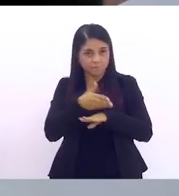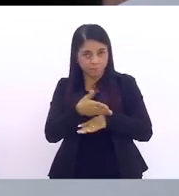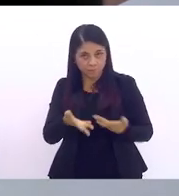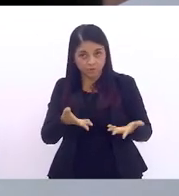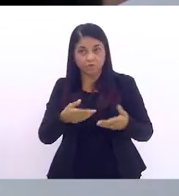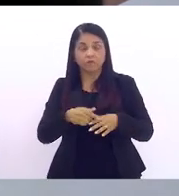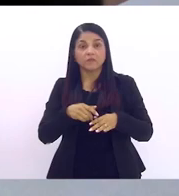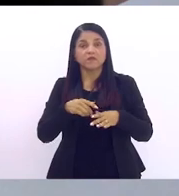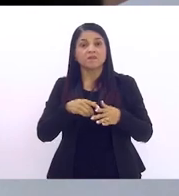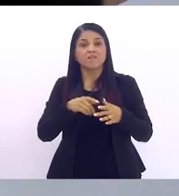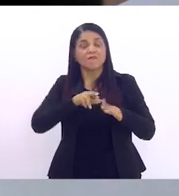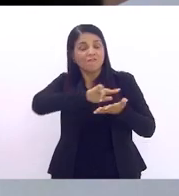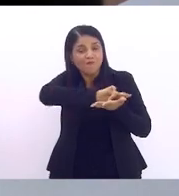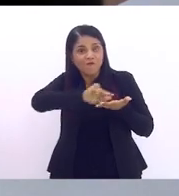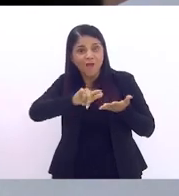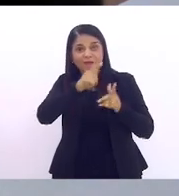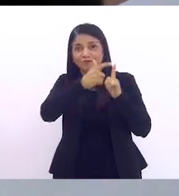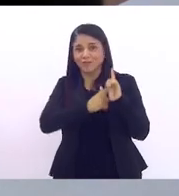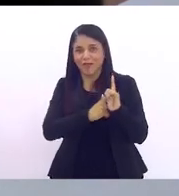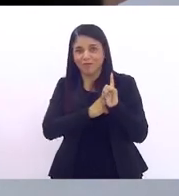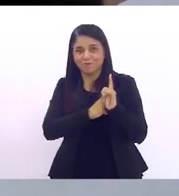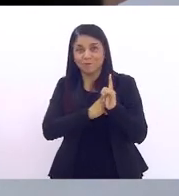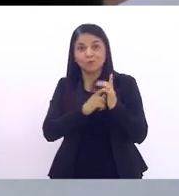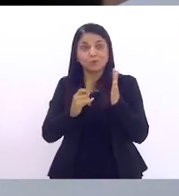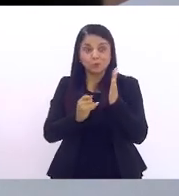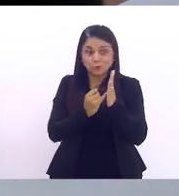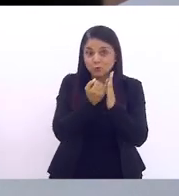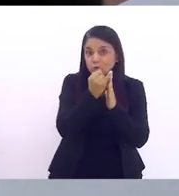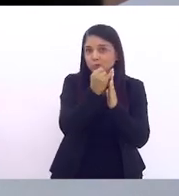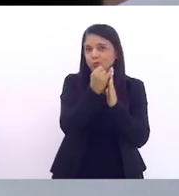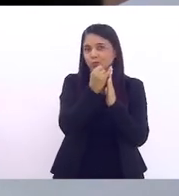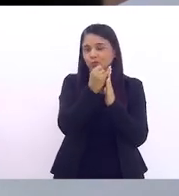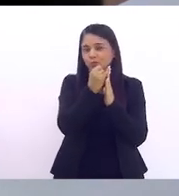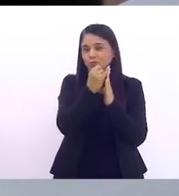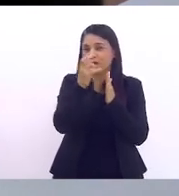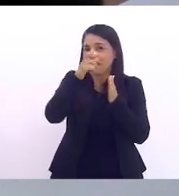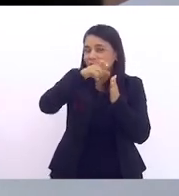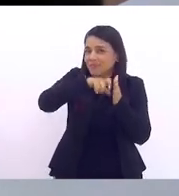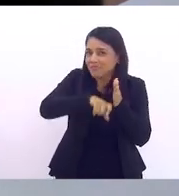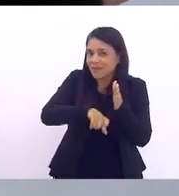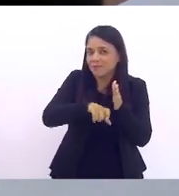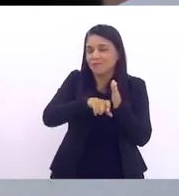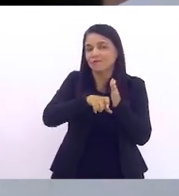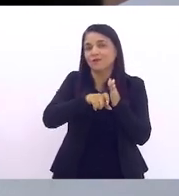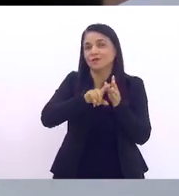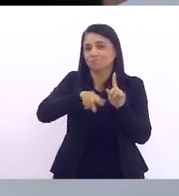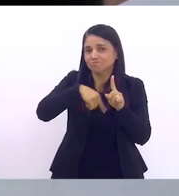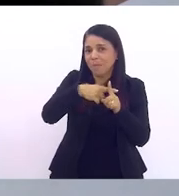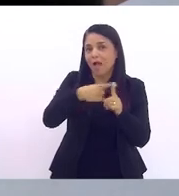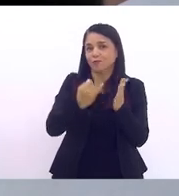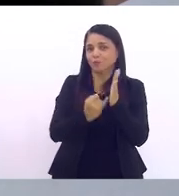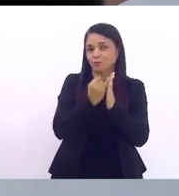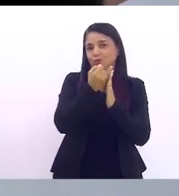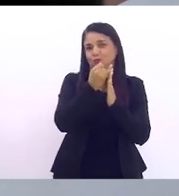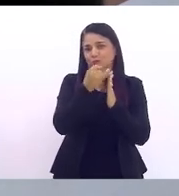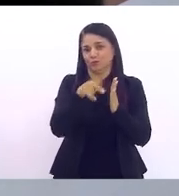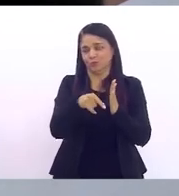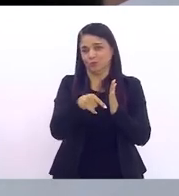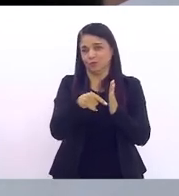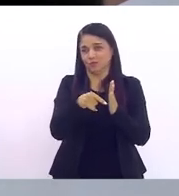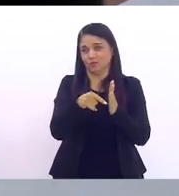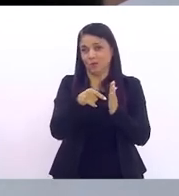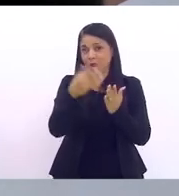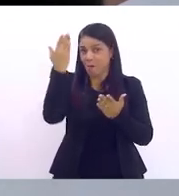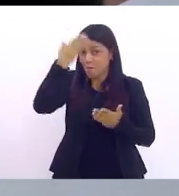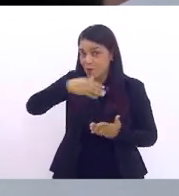apareceram e aa por cima com juros uma tarifa que aa te cobra juros ou seja isso tá tá